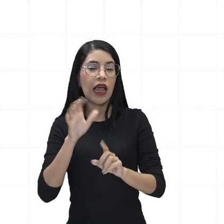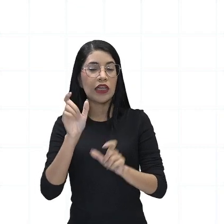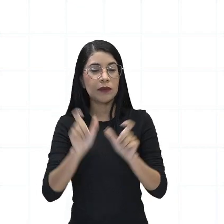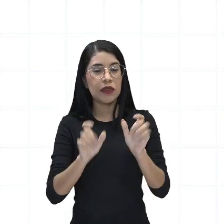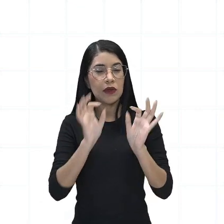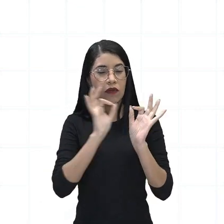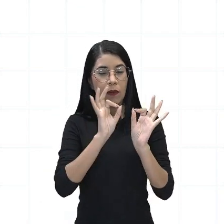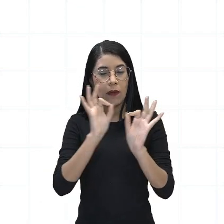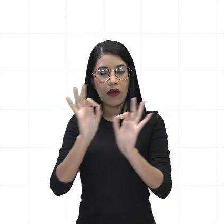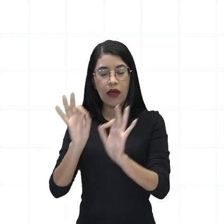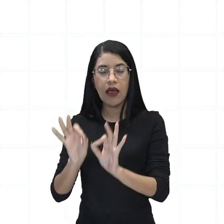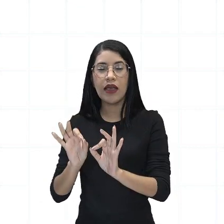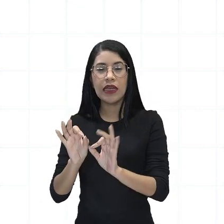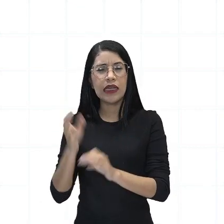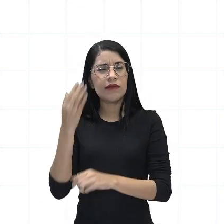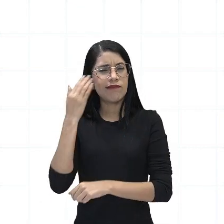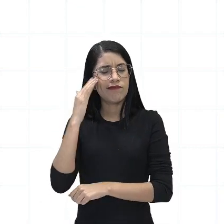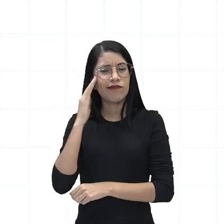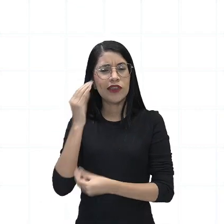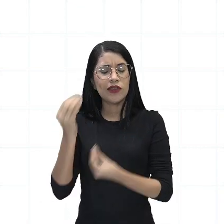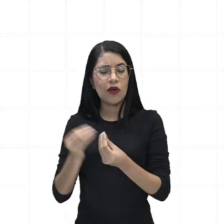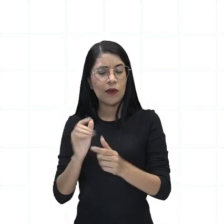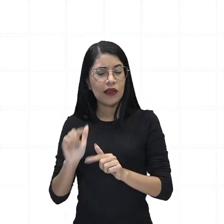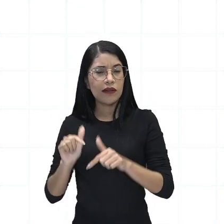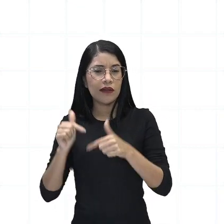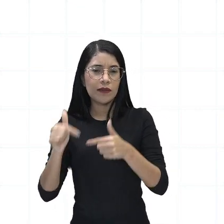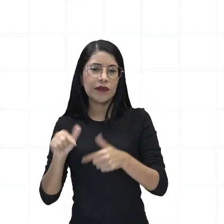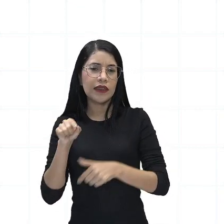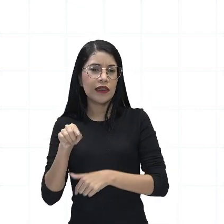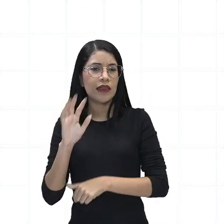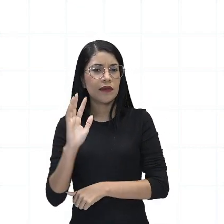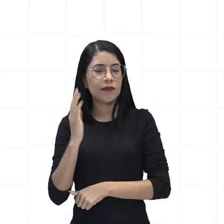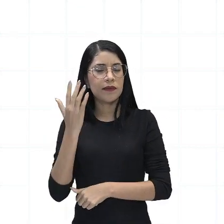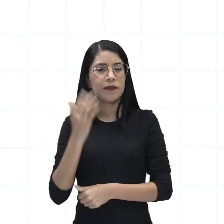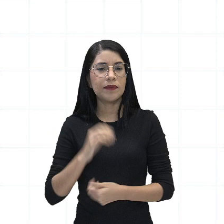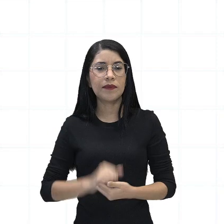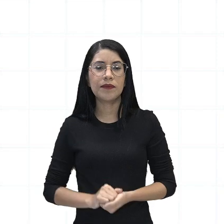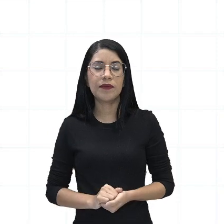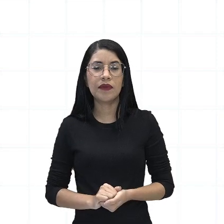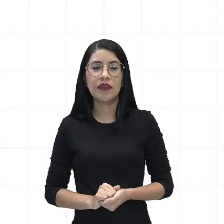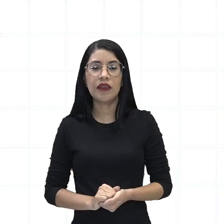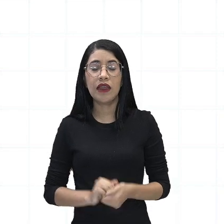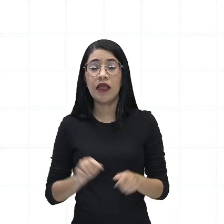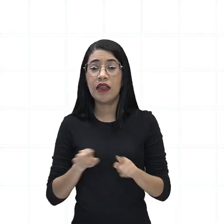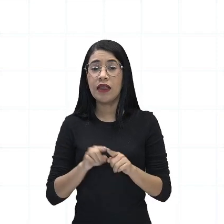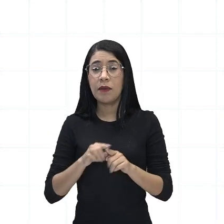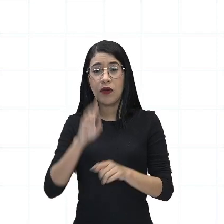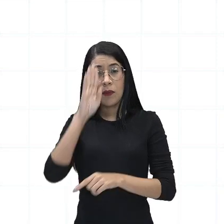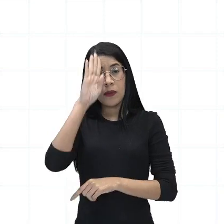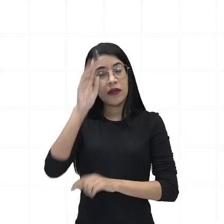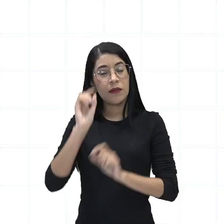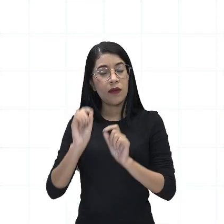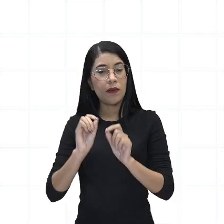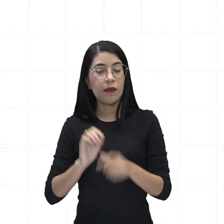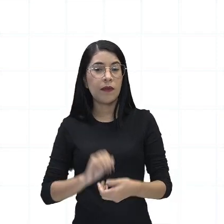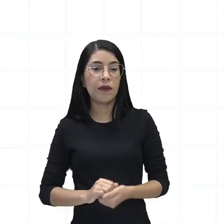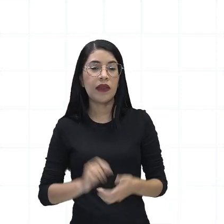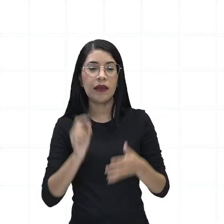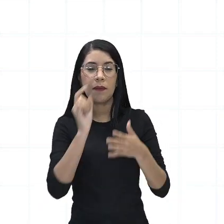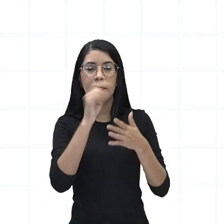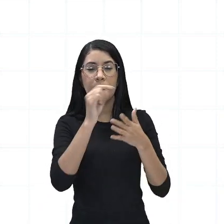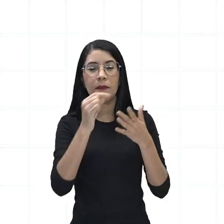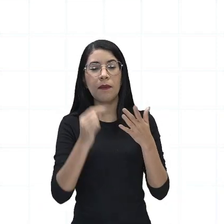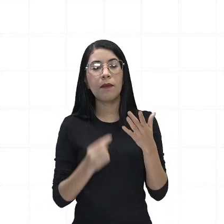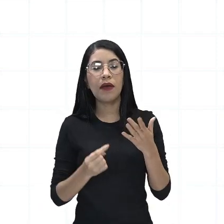espectadores percebem e interpretam a ação no palco. Os elementos-chave da iluminação teatral incluem... O que